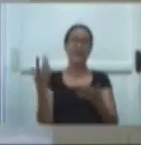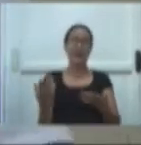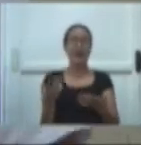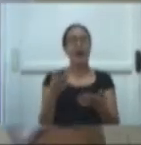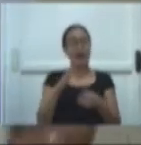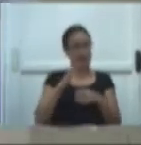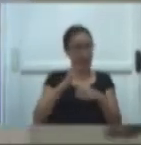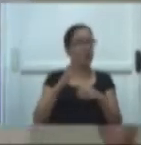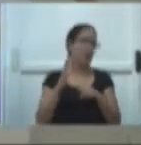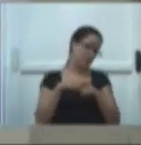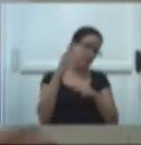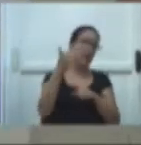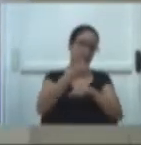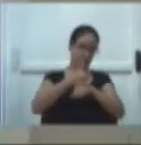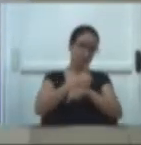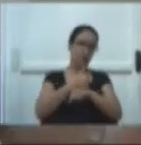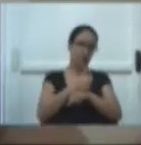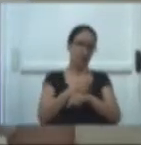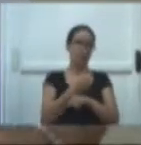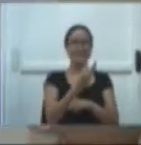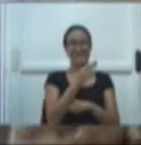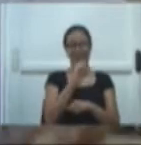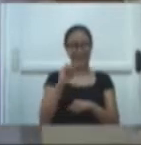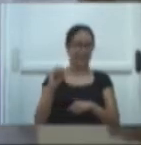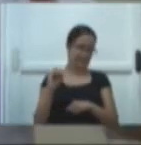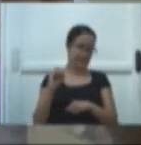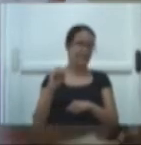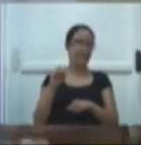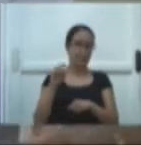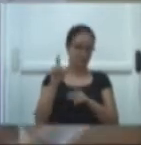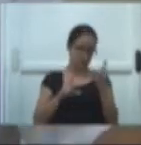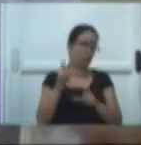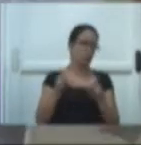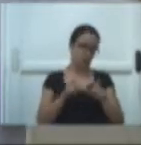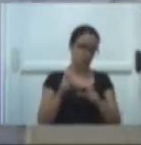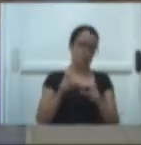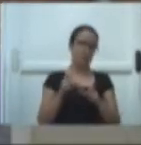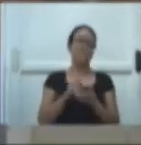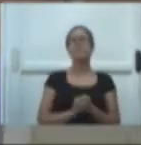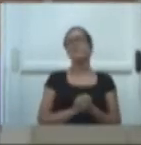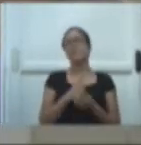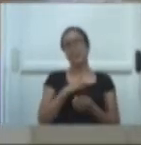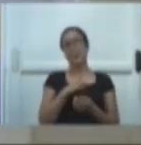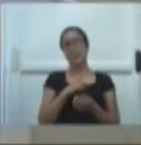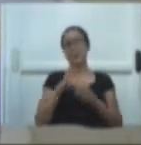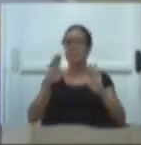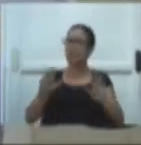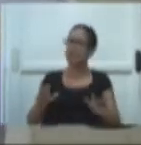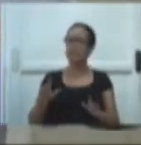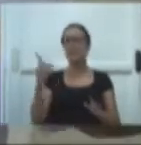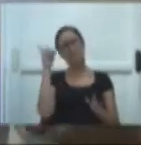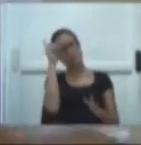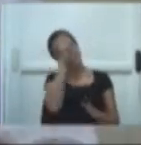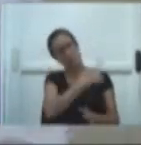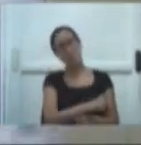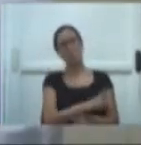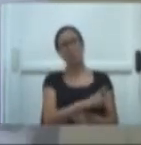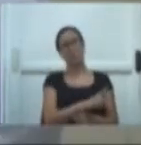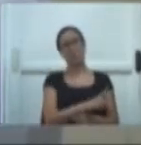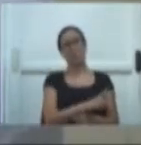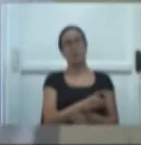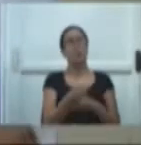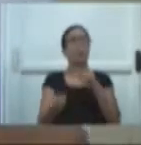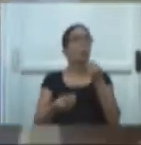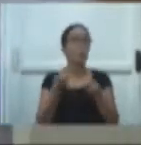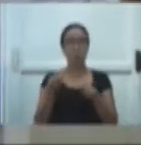mundo doente, vão se fazer o tal de dia D, tudo bem, vamos fazer porque nós, população da cidade de Limeira,